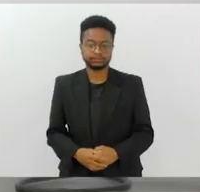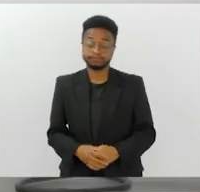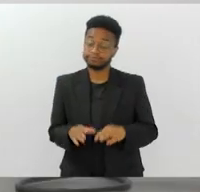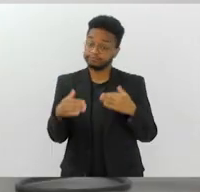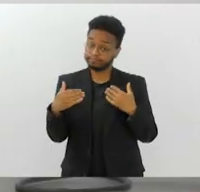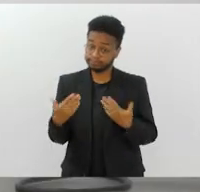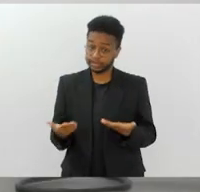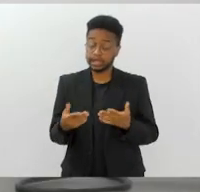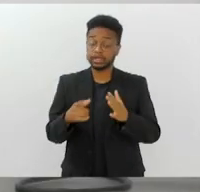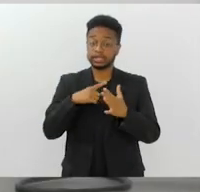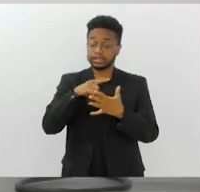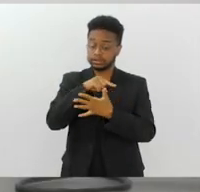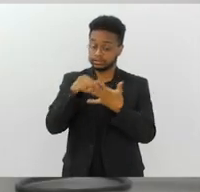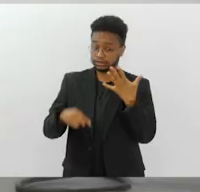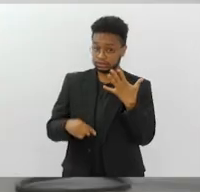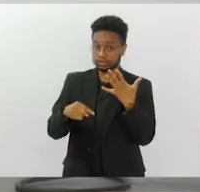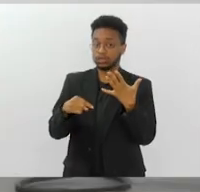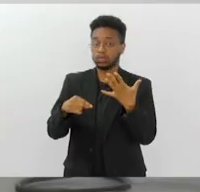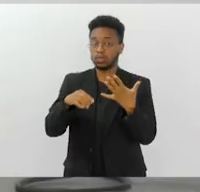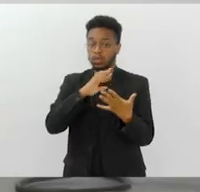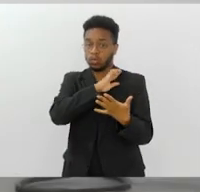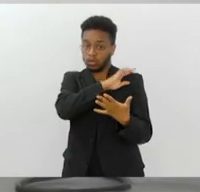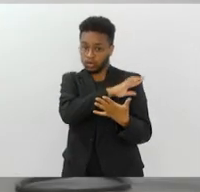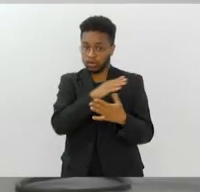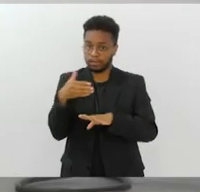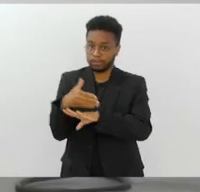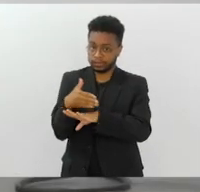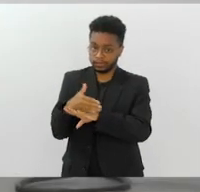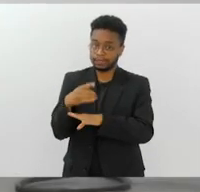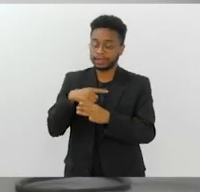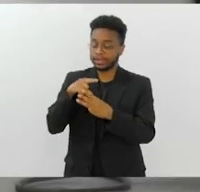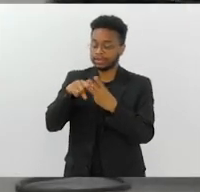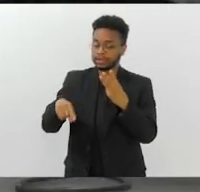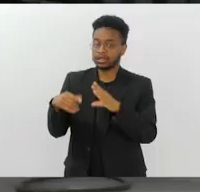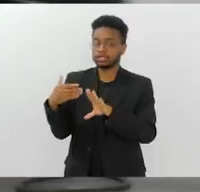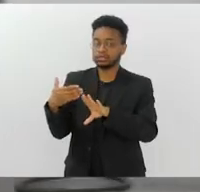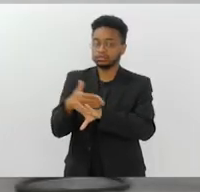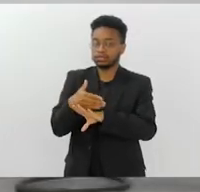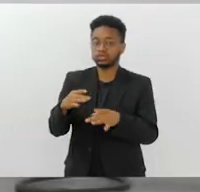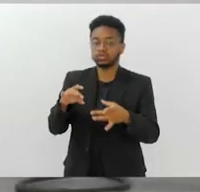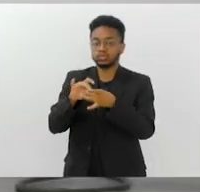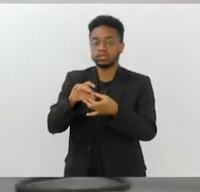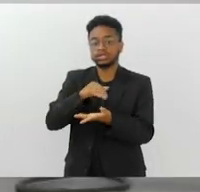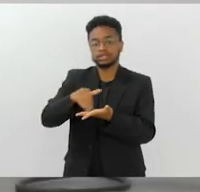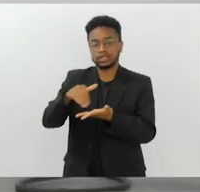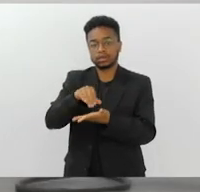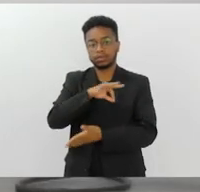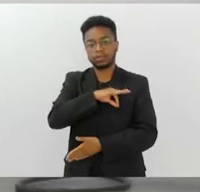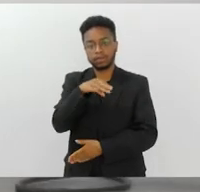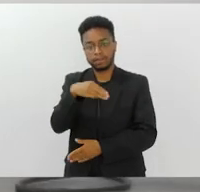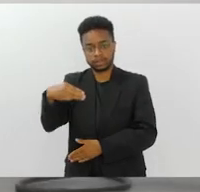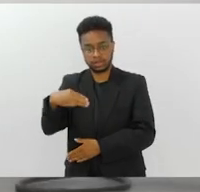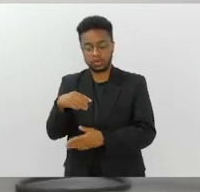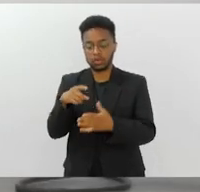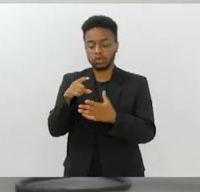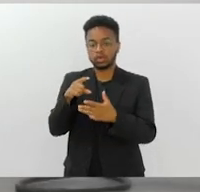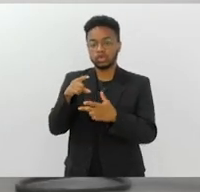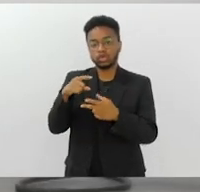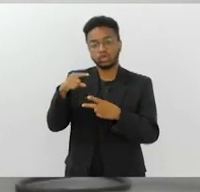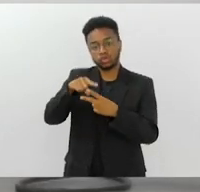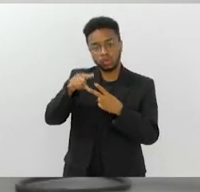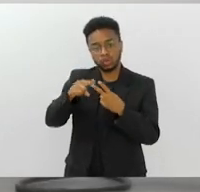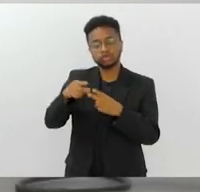esses cinco coronéis que estavam na audiência três eram da secretaria da polícia militar e dois da secretaria de